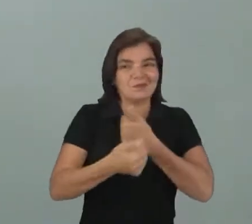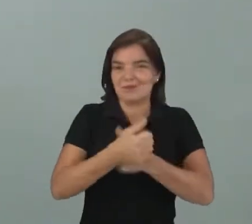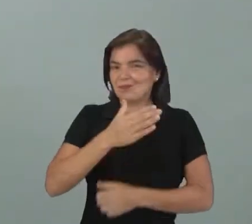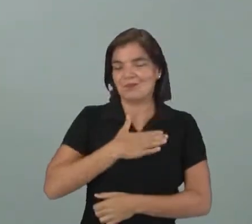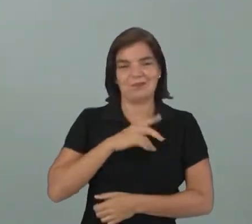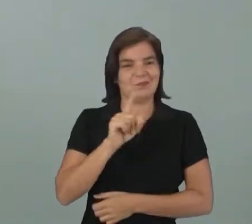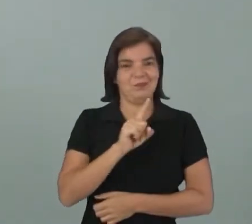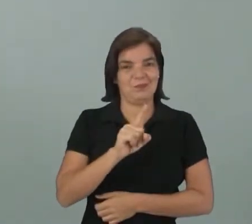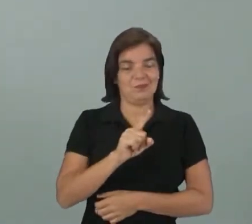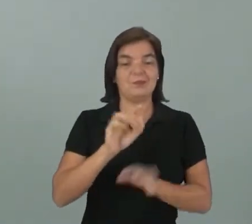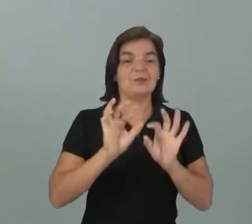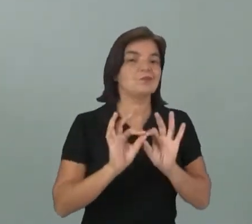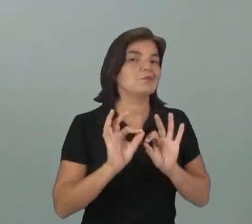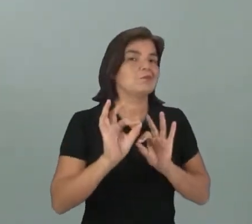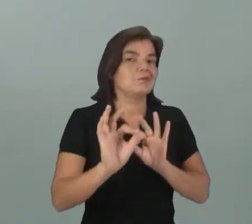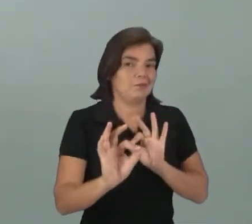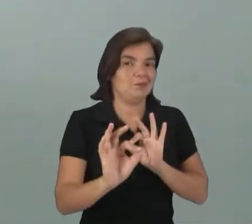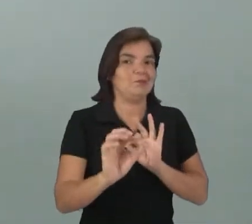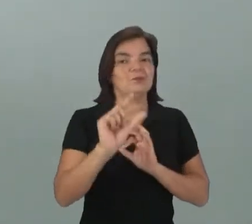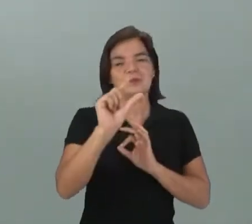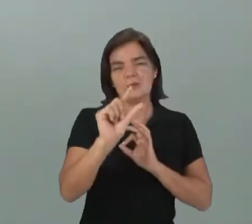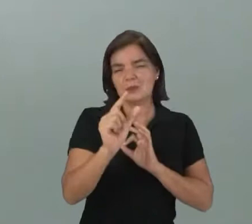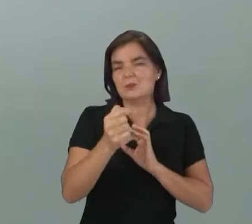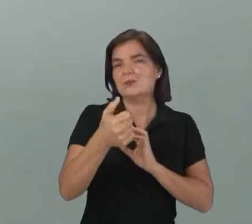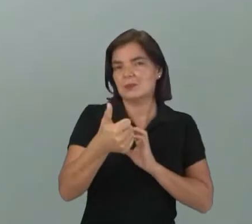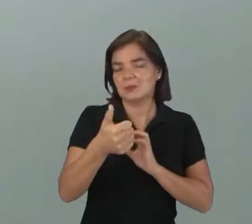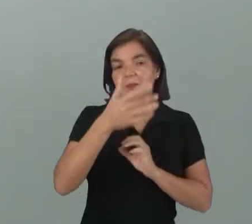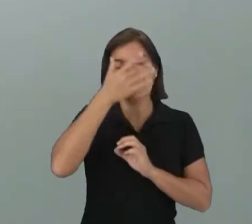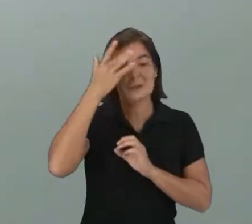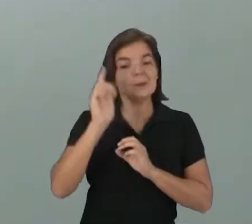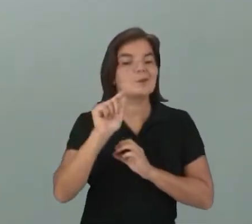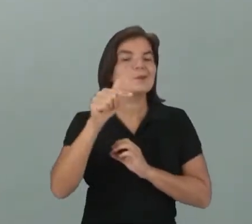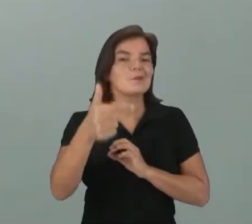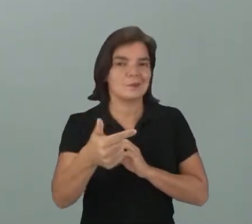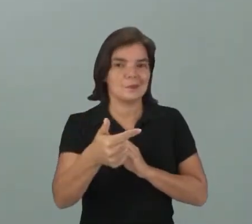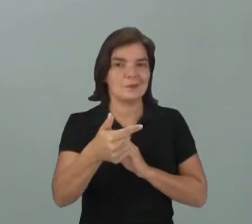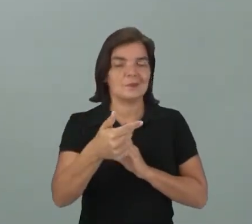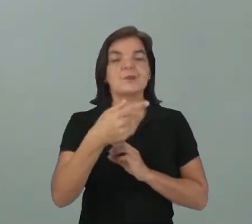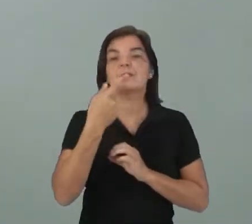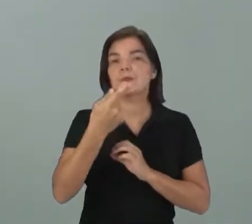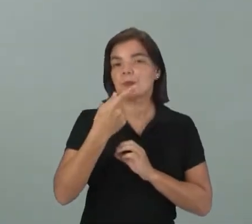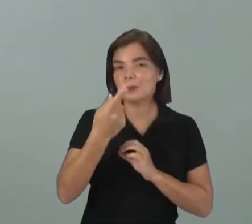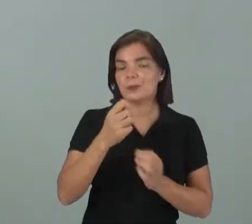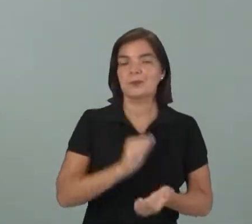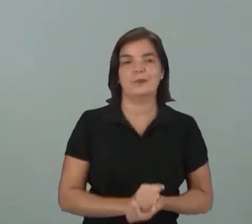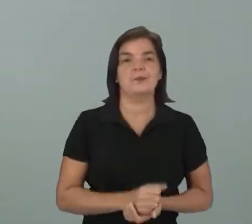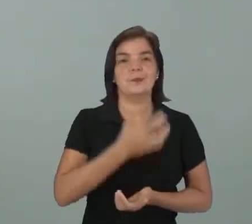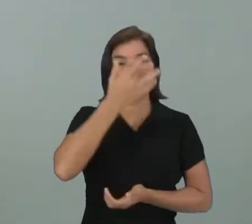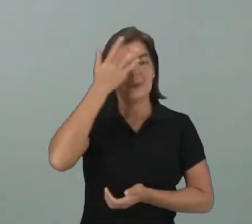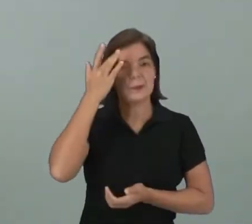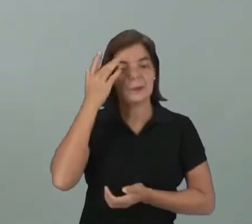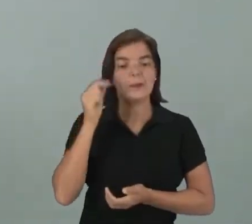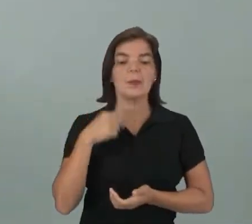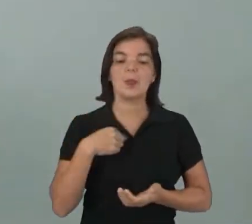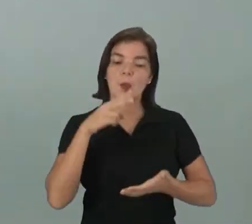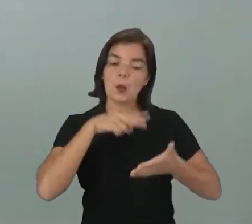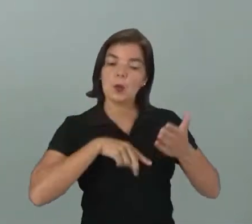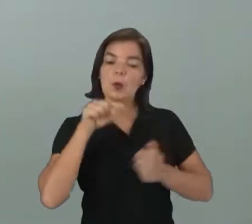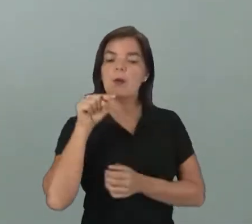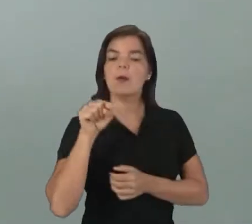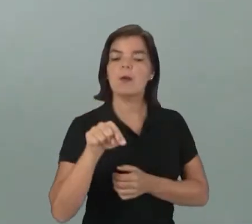mais perto da pessoa que fala, está com a pessoa com quem eu falo. Por isso que eu digo eu